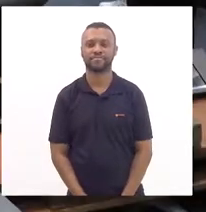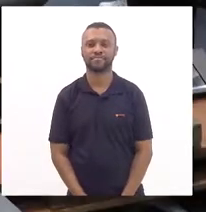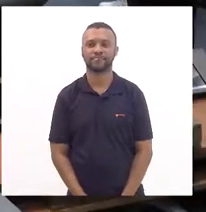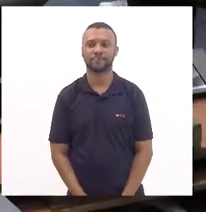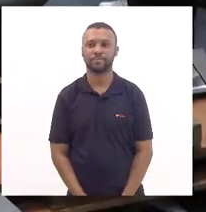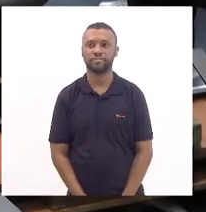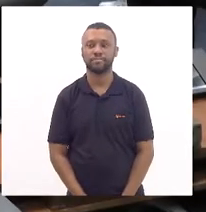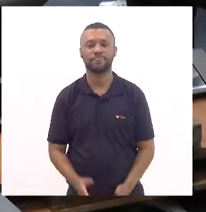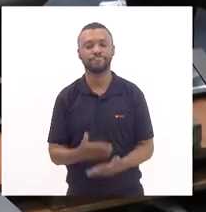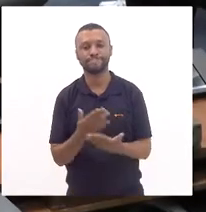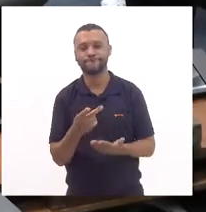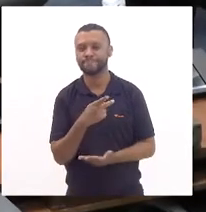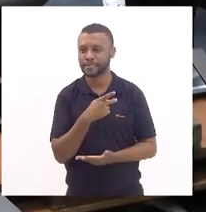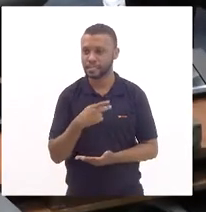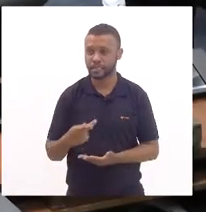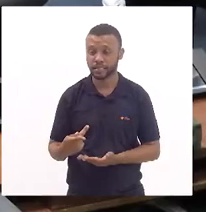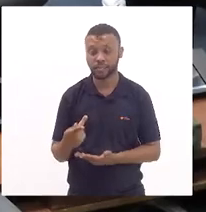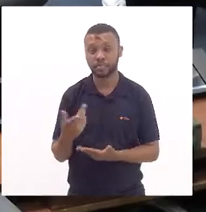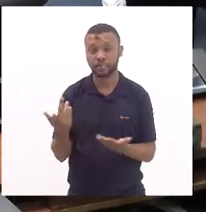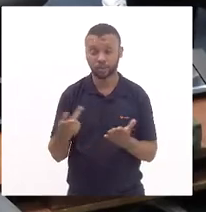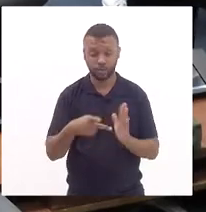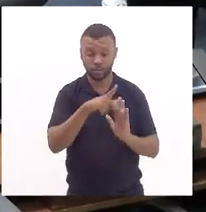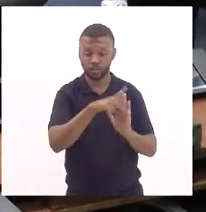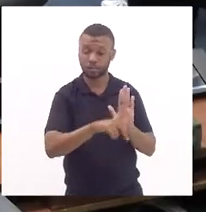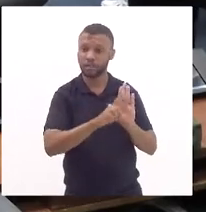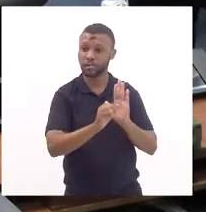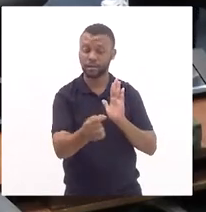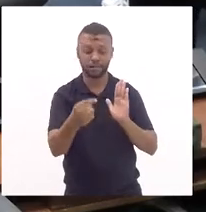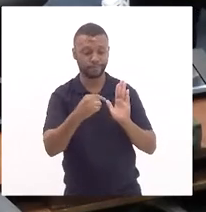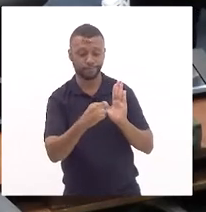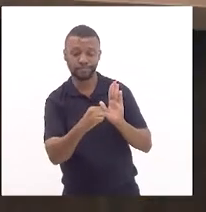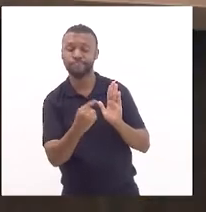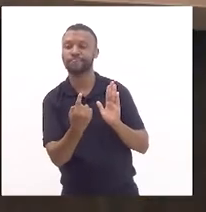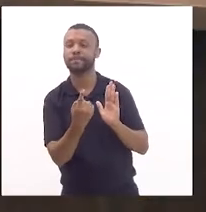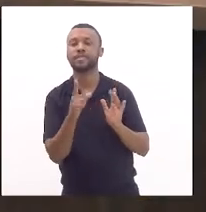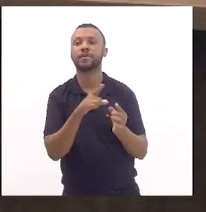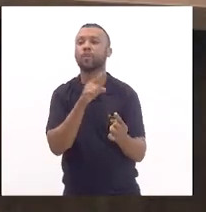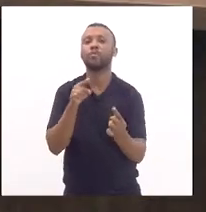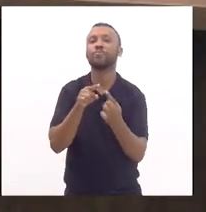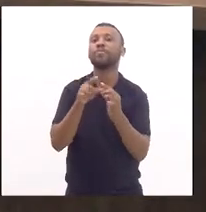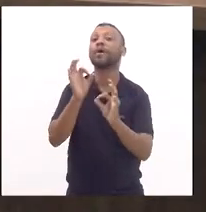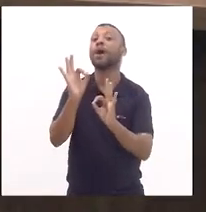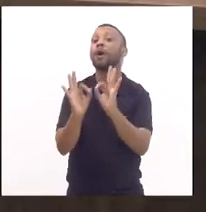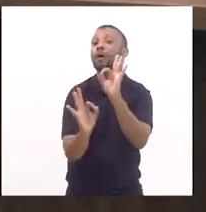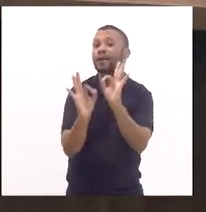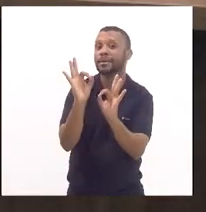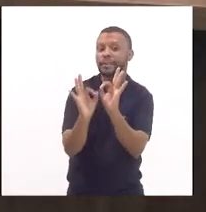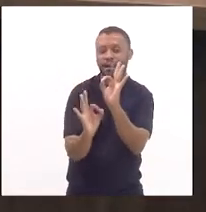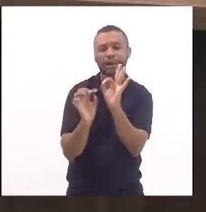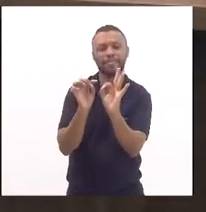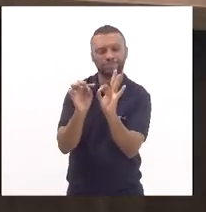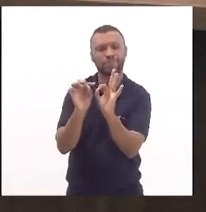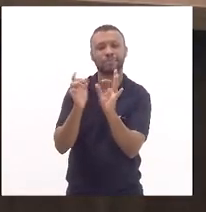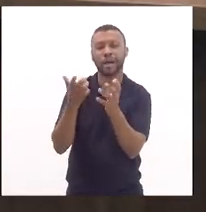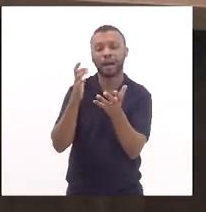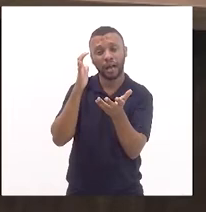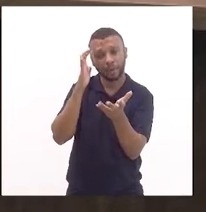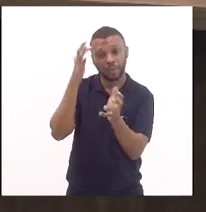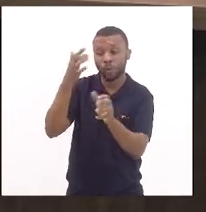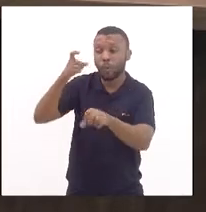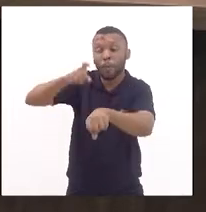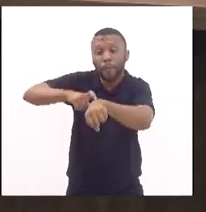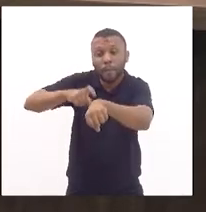Senhor presidente, esse é um projeto que organiza a situação dos